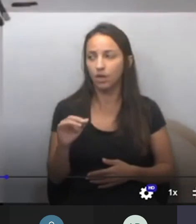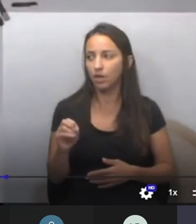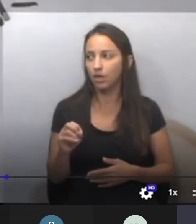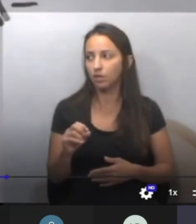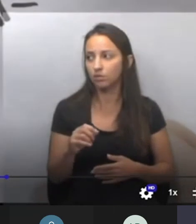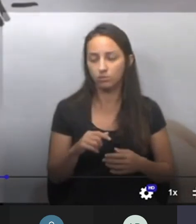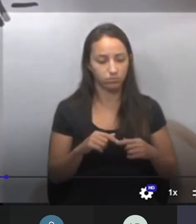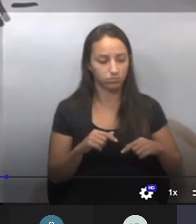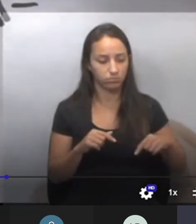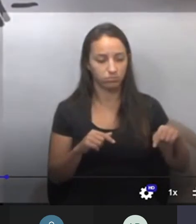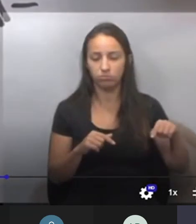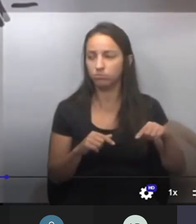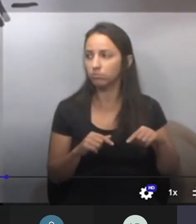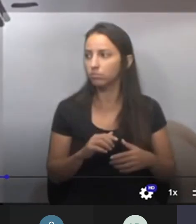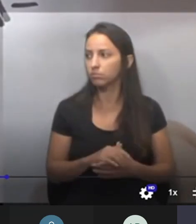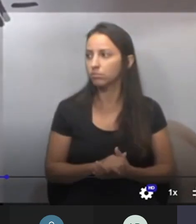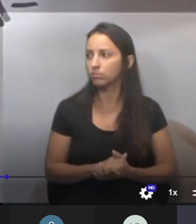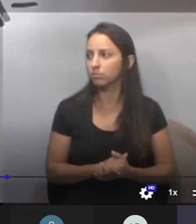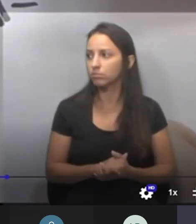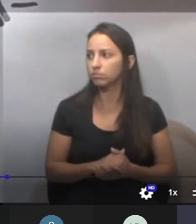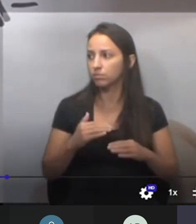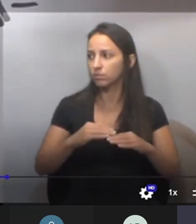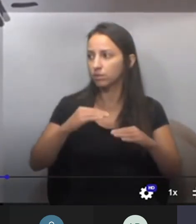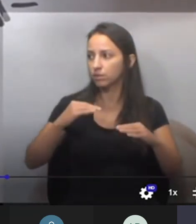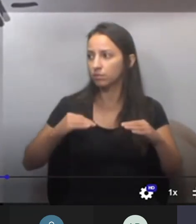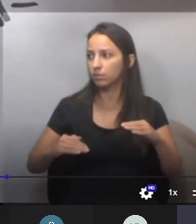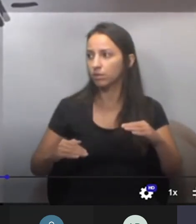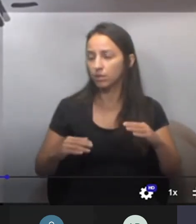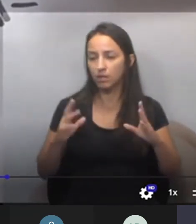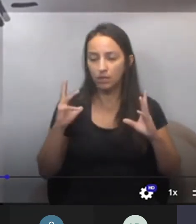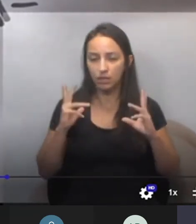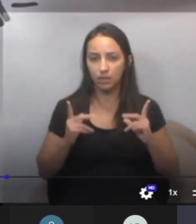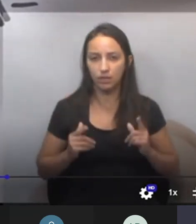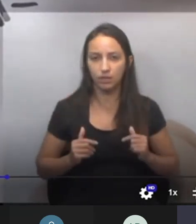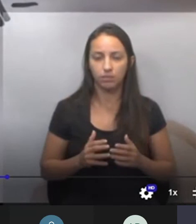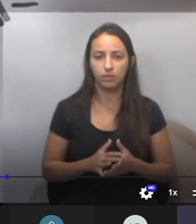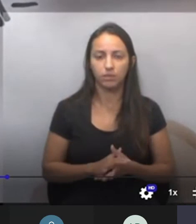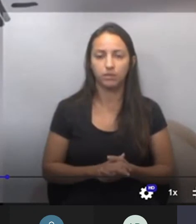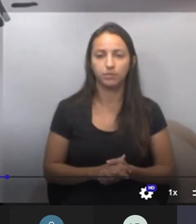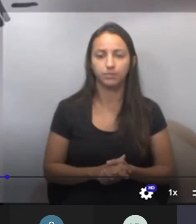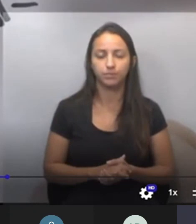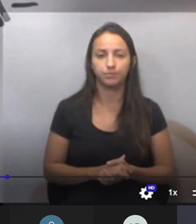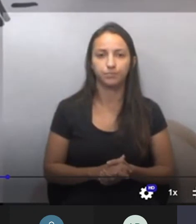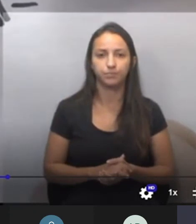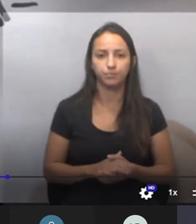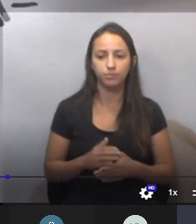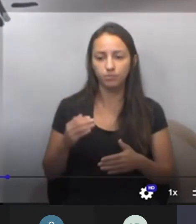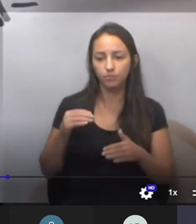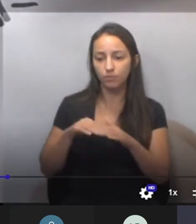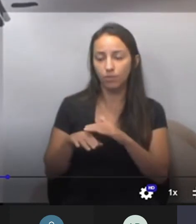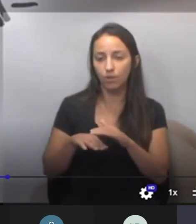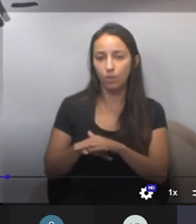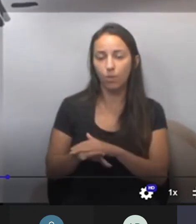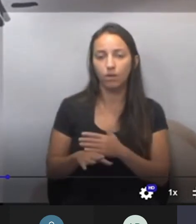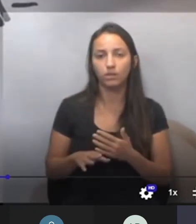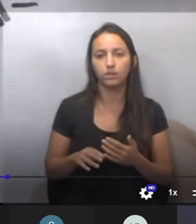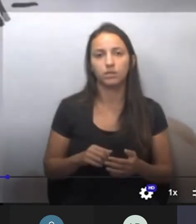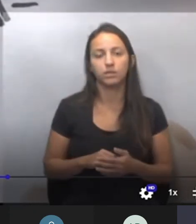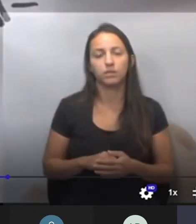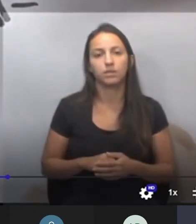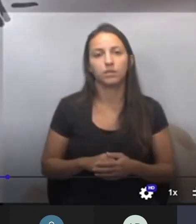chega, certo? E na parte de baixo, limpeza e armazenamento